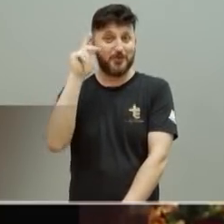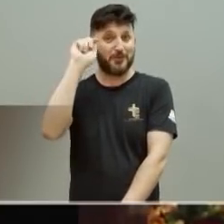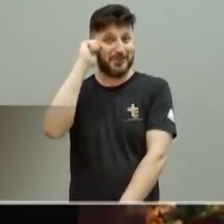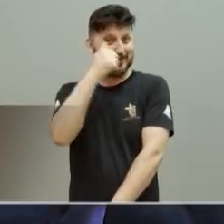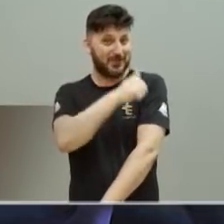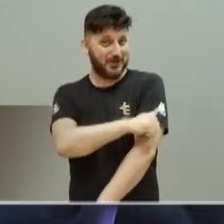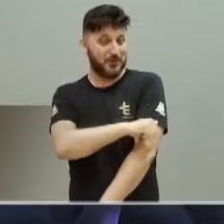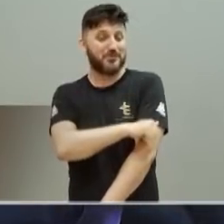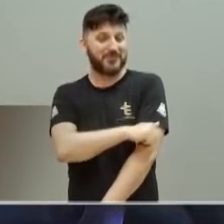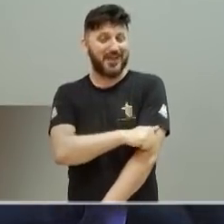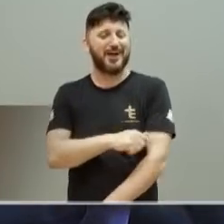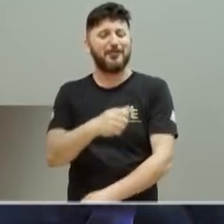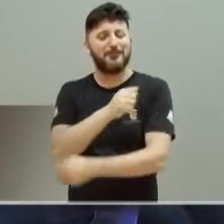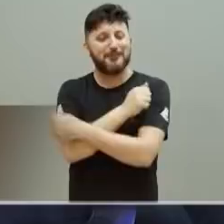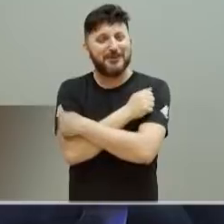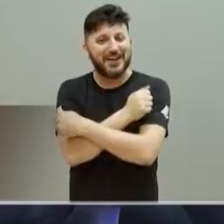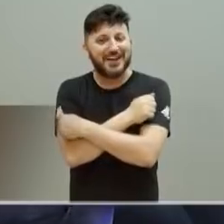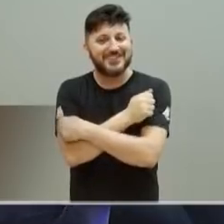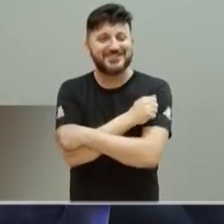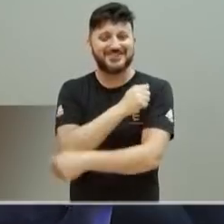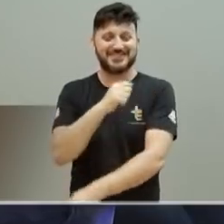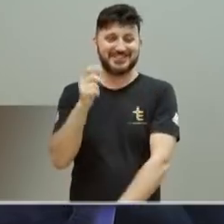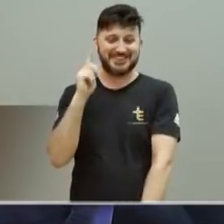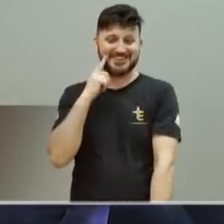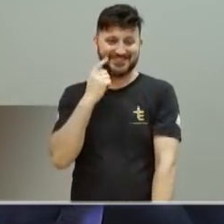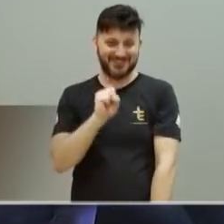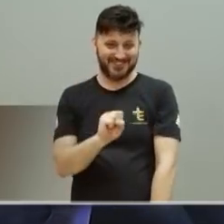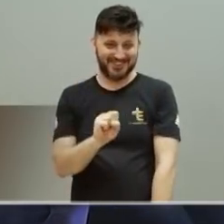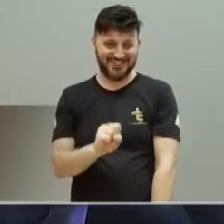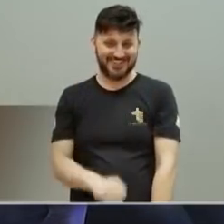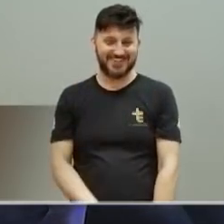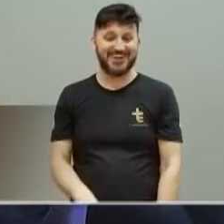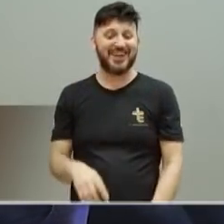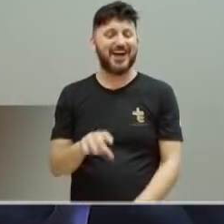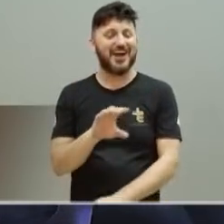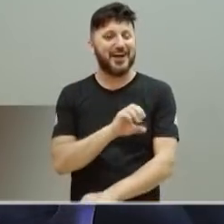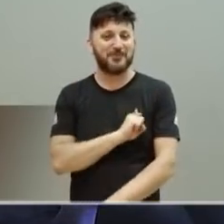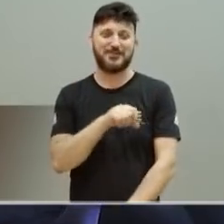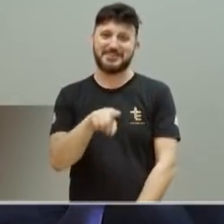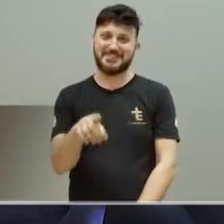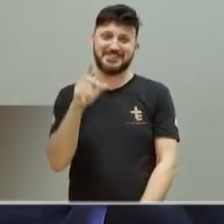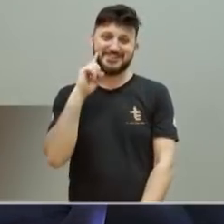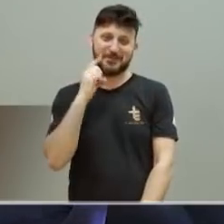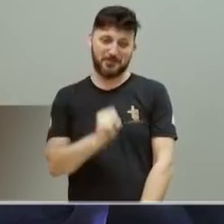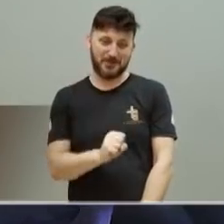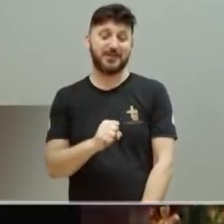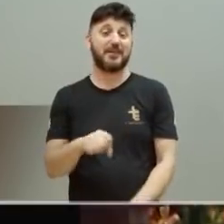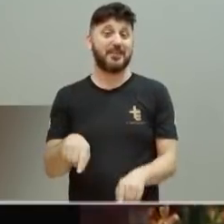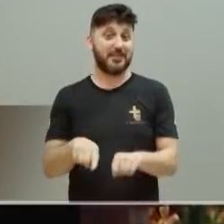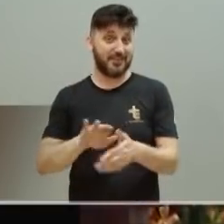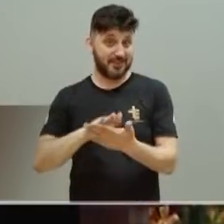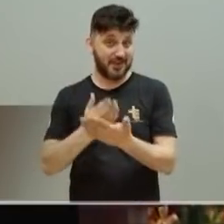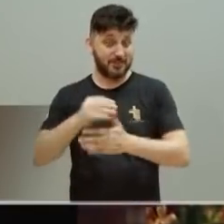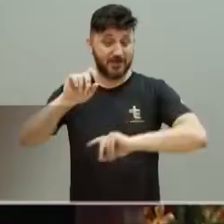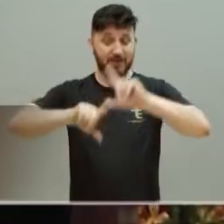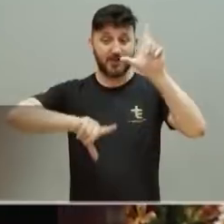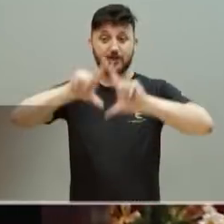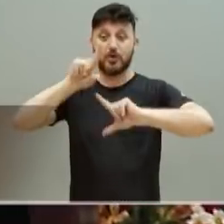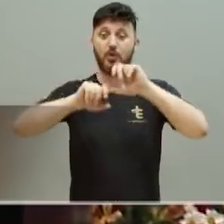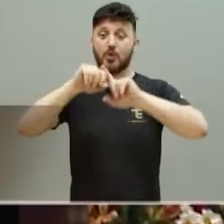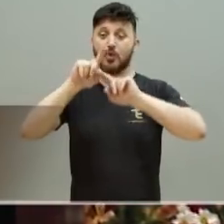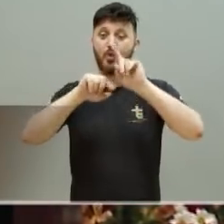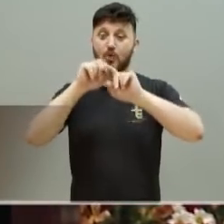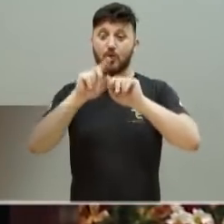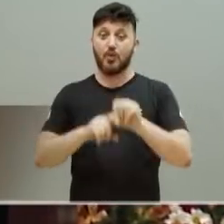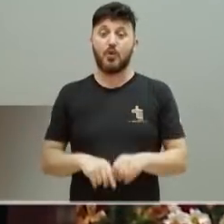lá agora, que eu amo tanto, comunidade Missão Metanoia, eles sabem disso. E quando eu via tudo isso, eu fazia